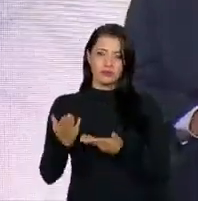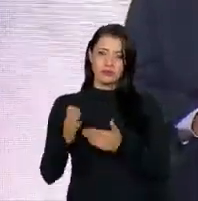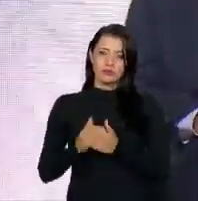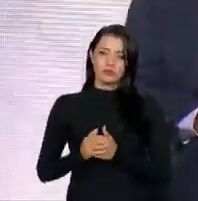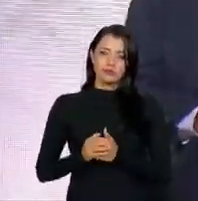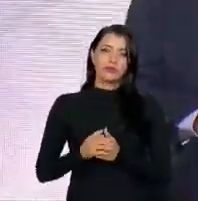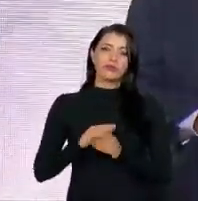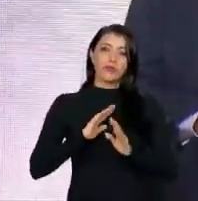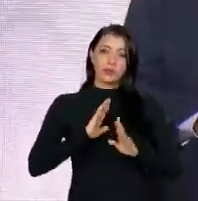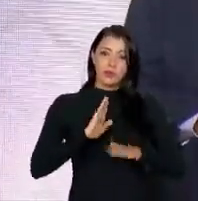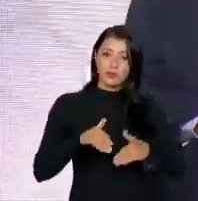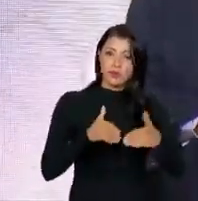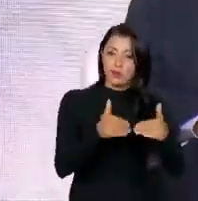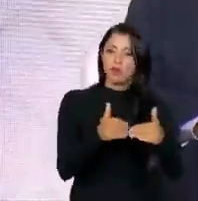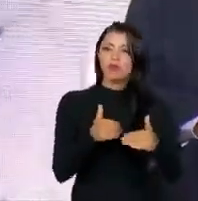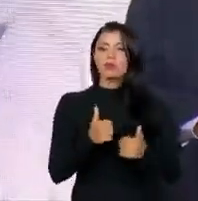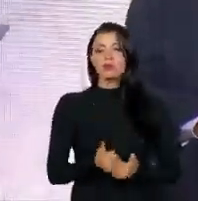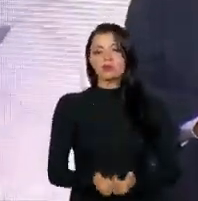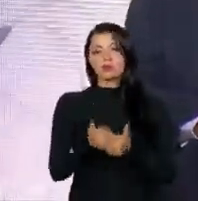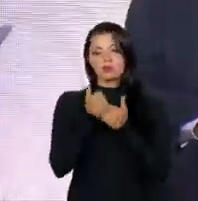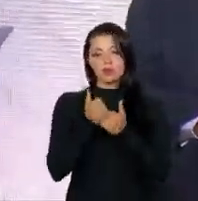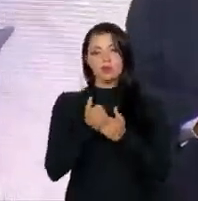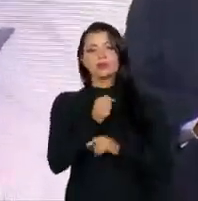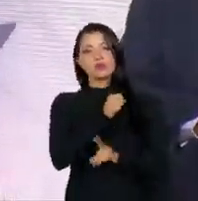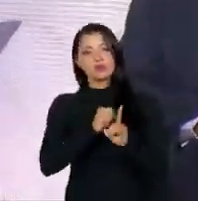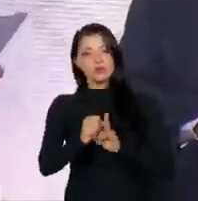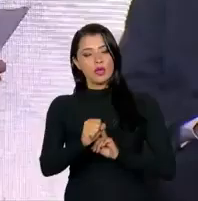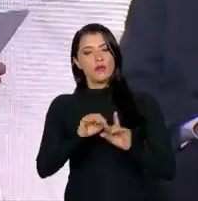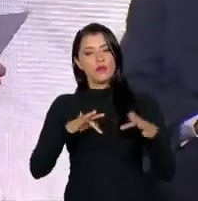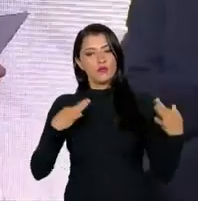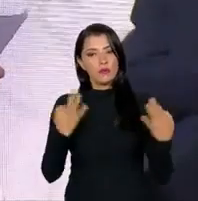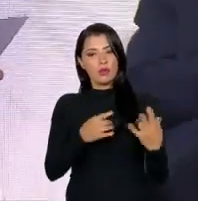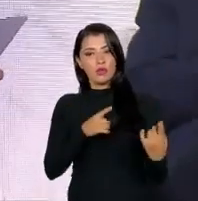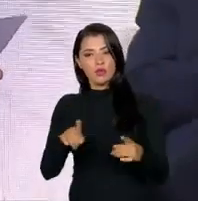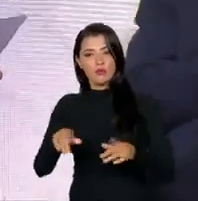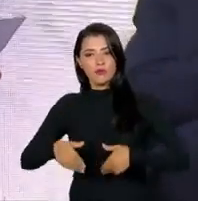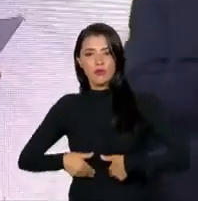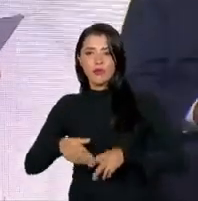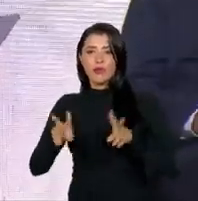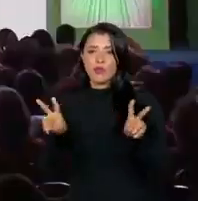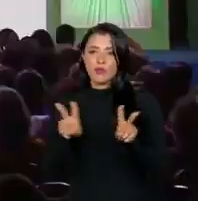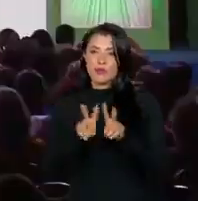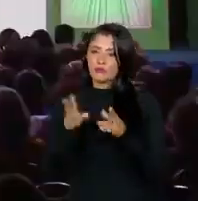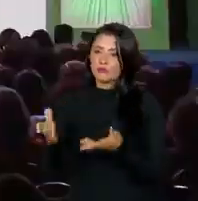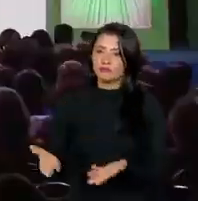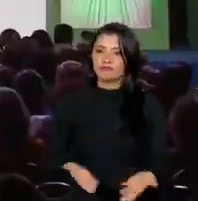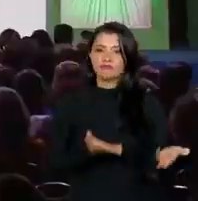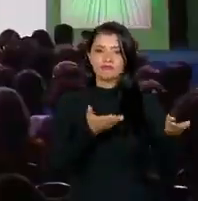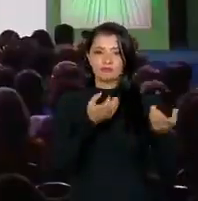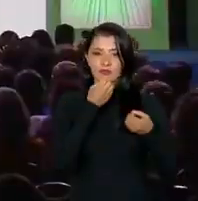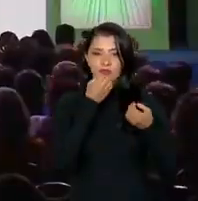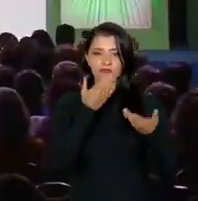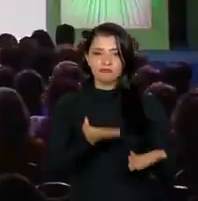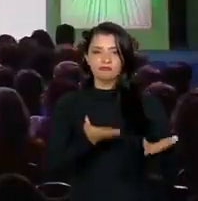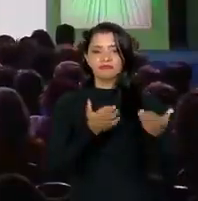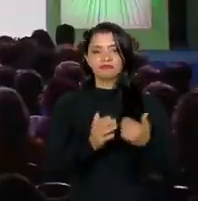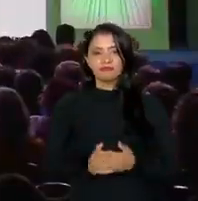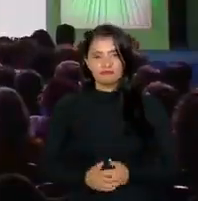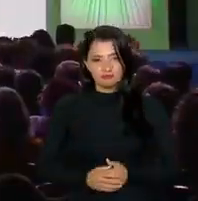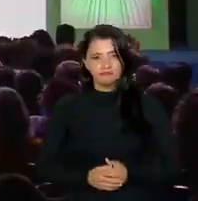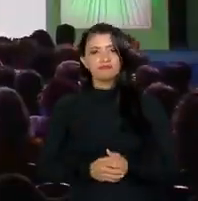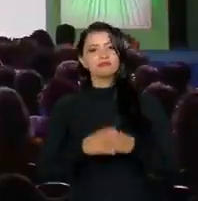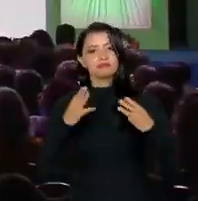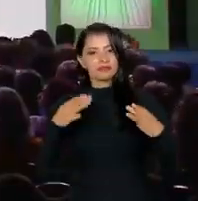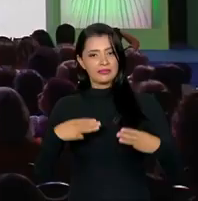do Desenvolvimento e Assistência Social, Família e Combate à Fome, Wellington Dias, sejam bem-vindos. Ministra de Estado da Igualdade